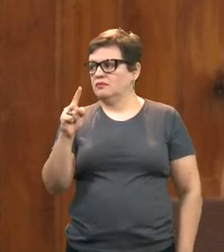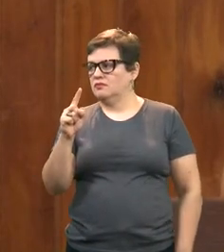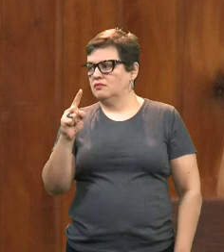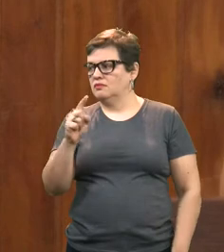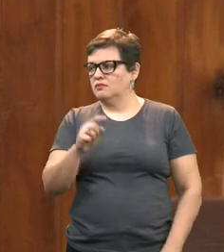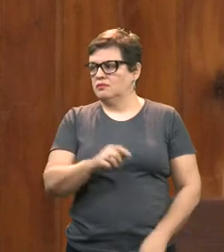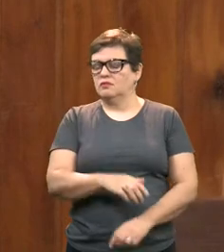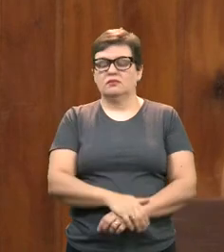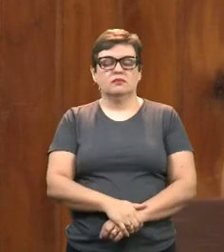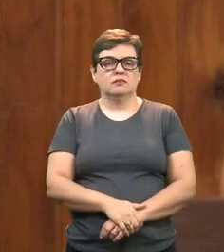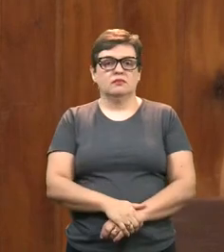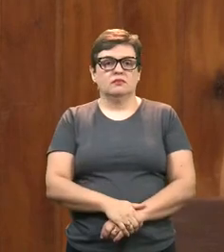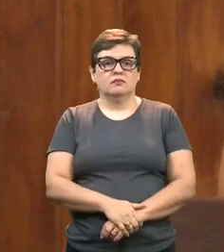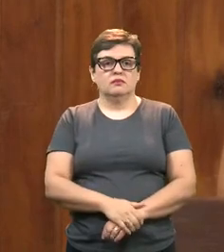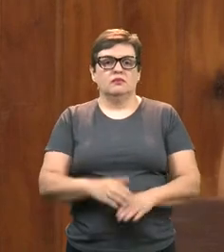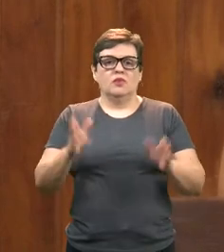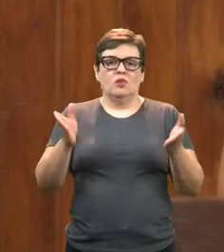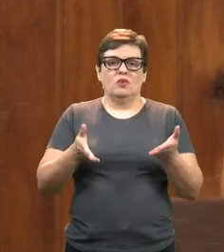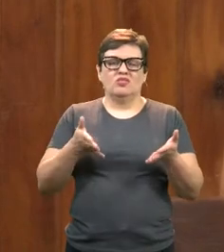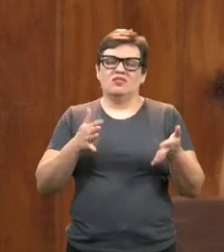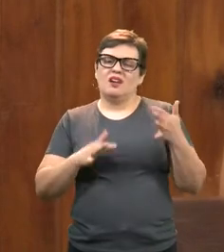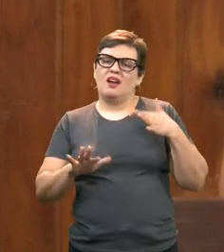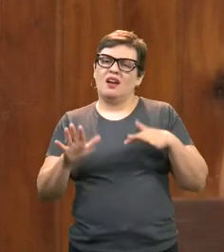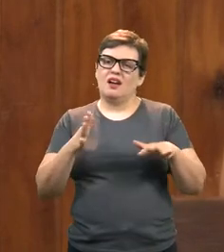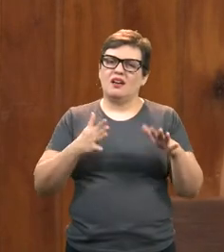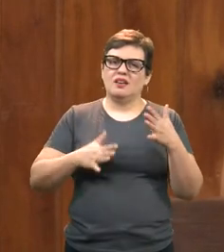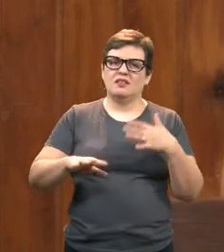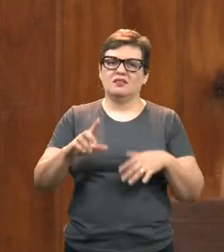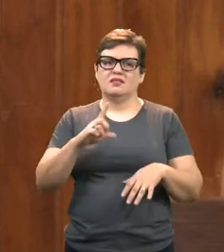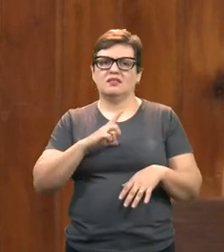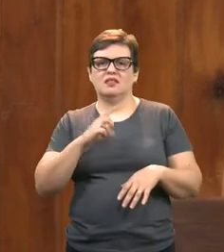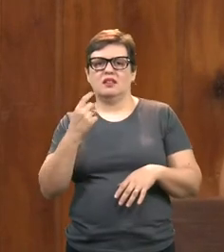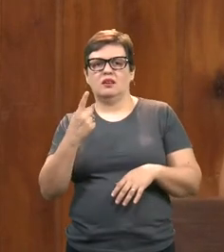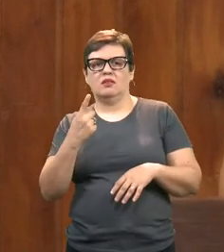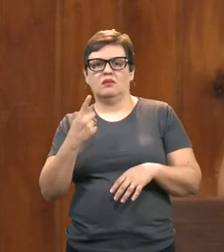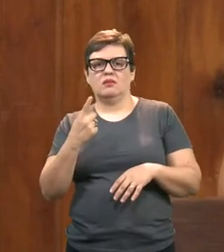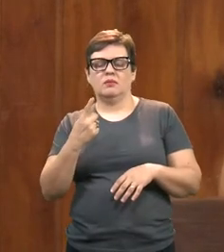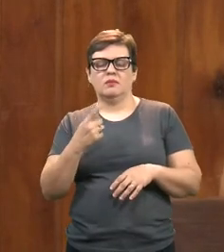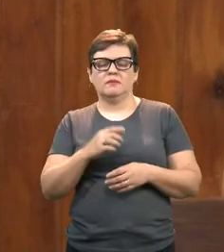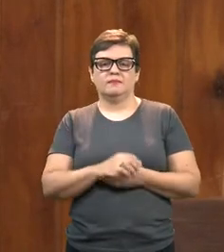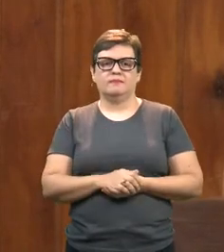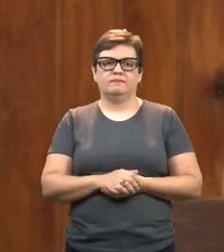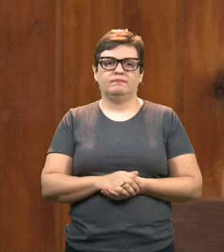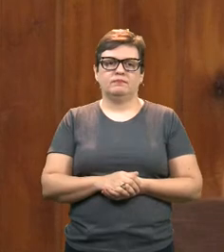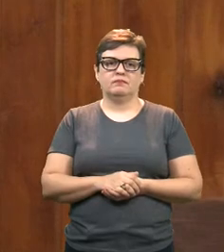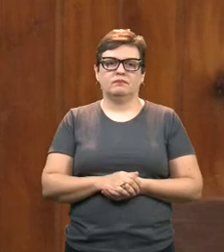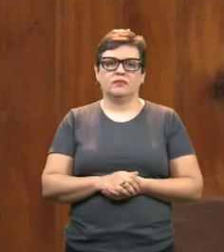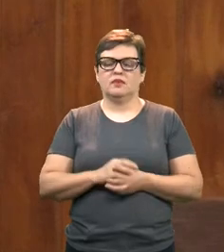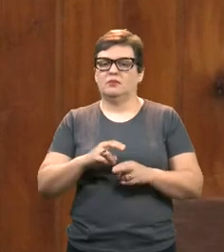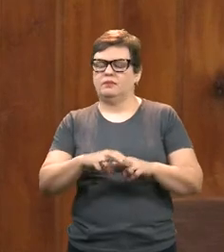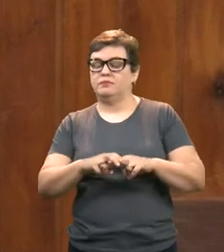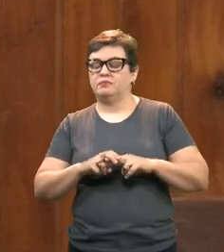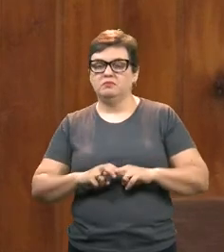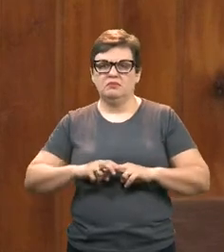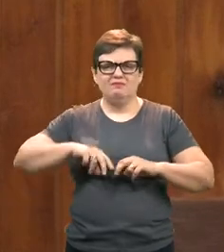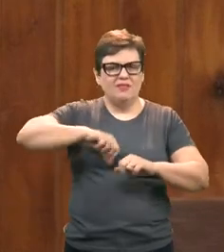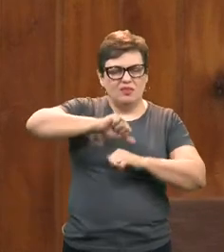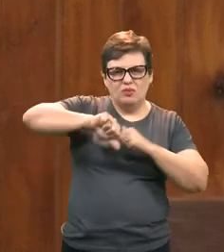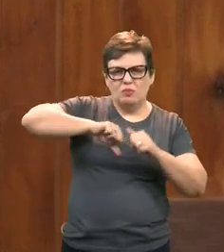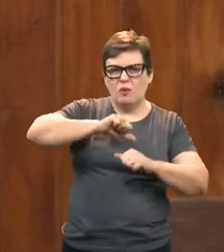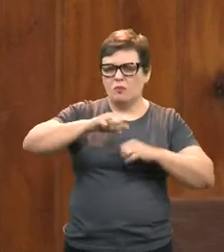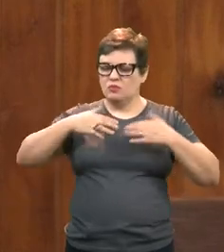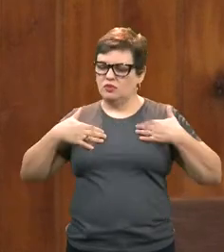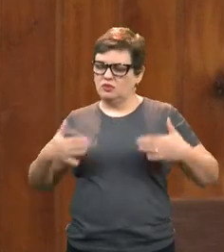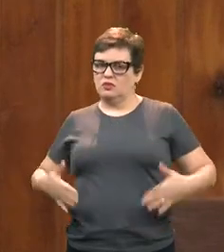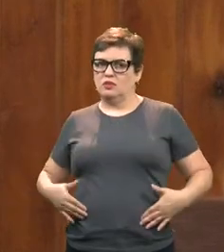Hoje, ele esporadicamente tem crise convulsiva. As crises dele é por uma infecção, uma alteração, que